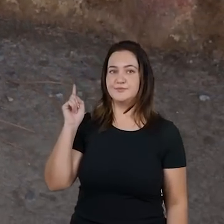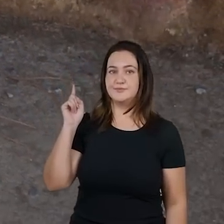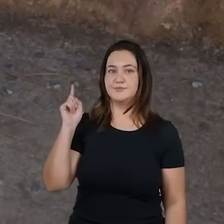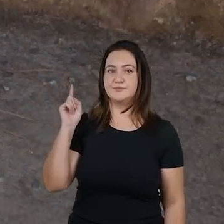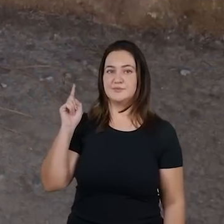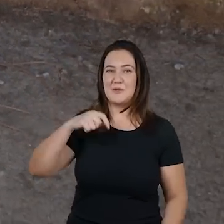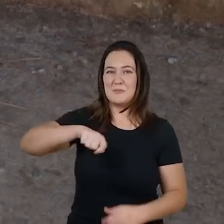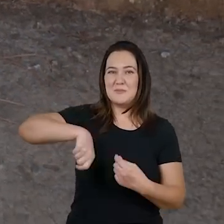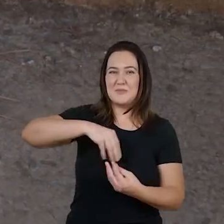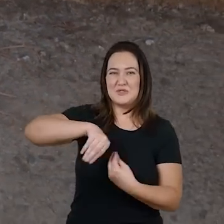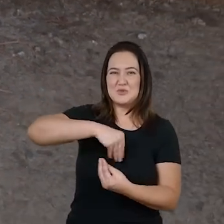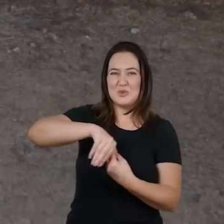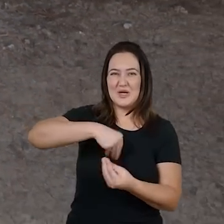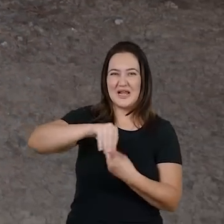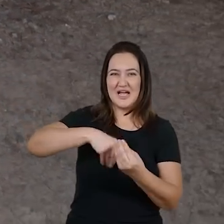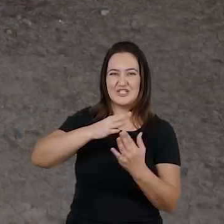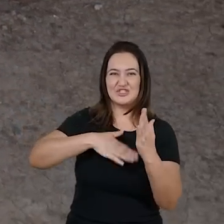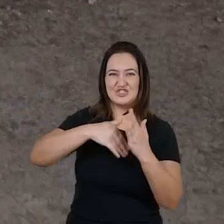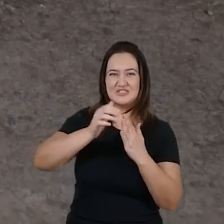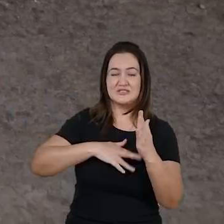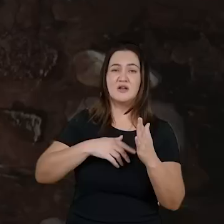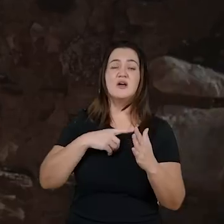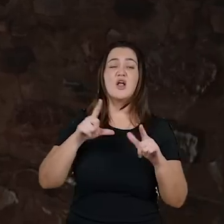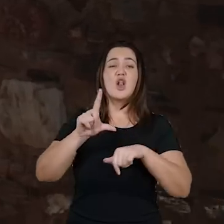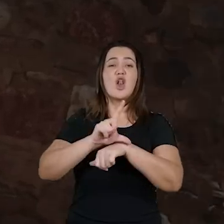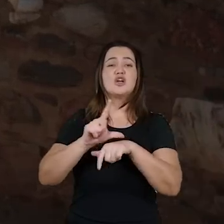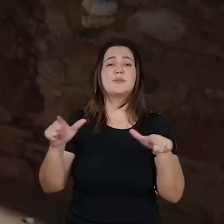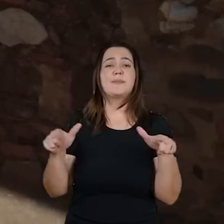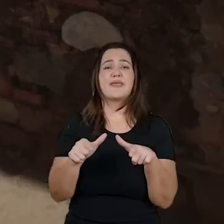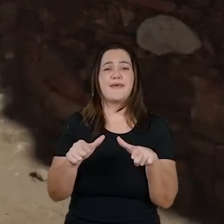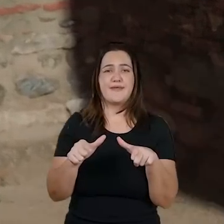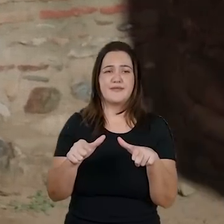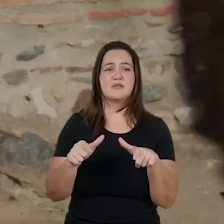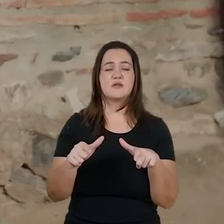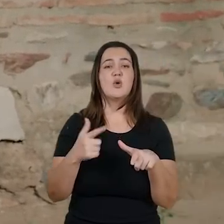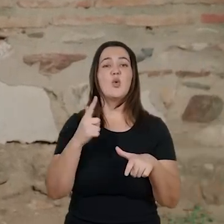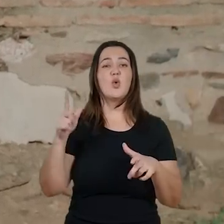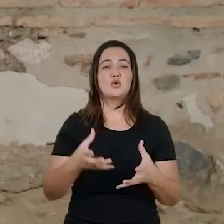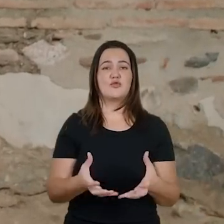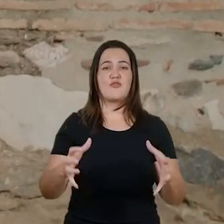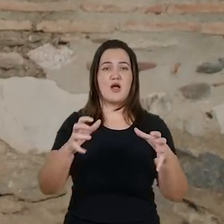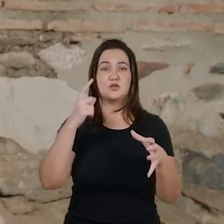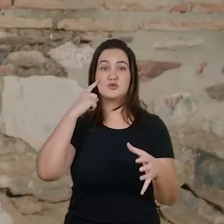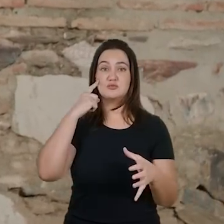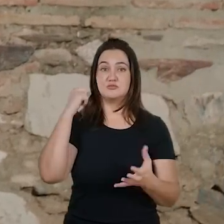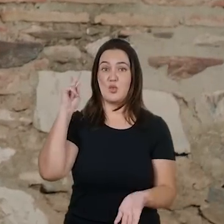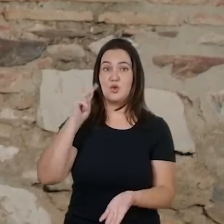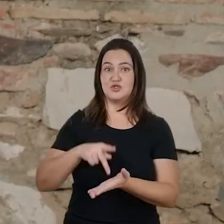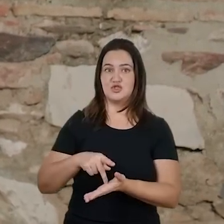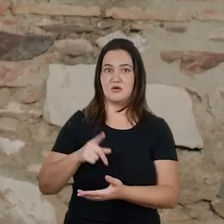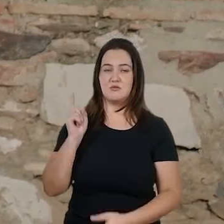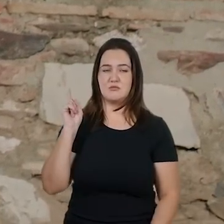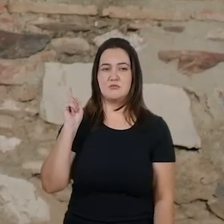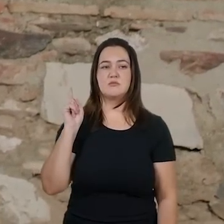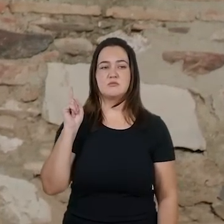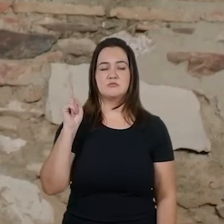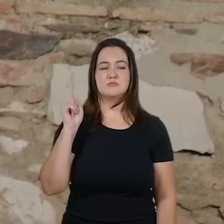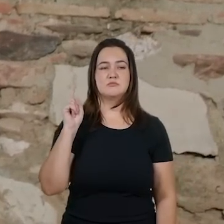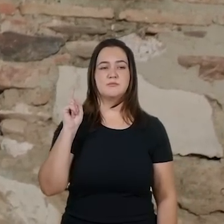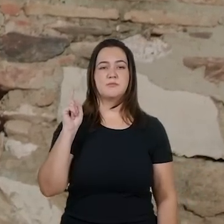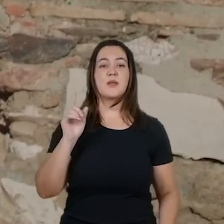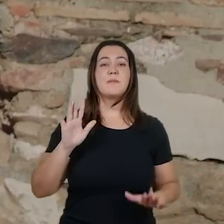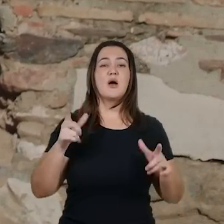Muito interessante. Eram pequenas as lojas. Aqui eu tenho outro vaso também, original. Mas esses